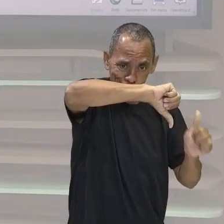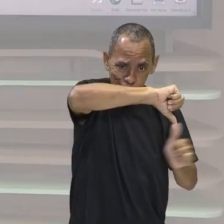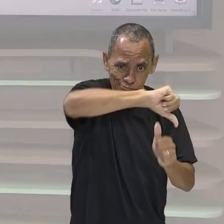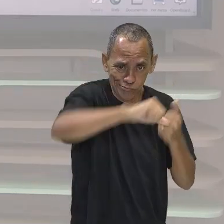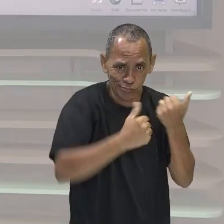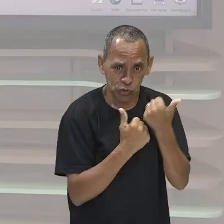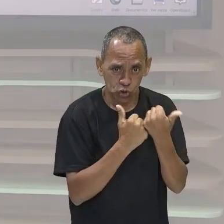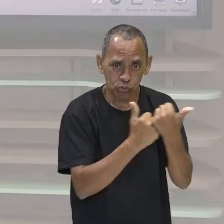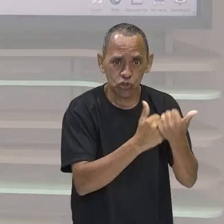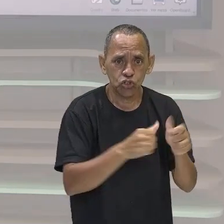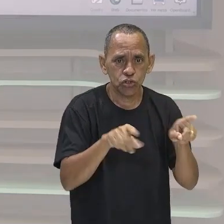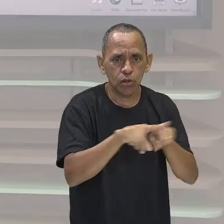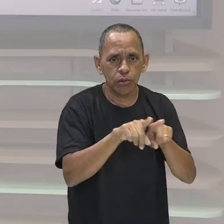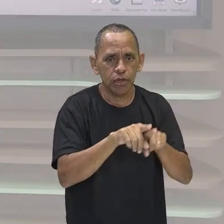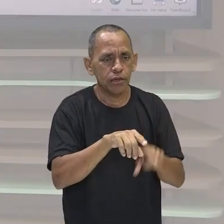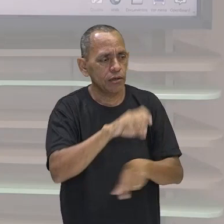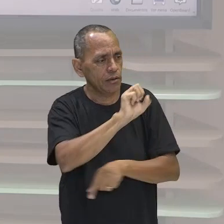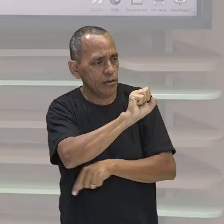Essas é um pronome